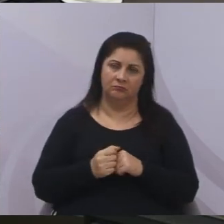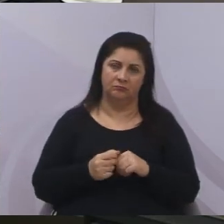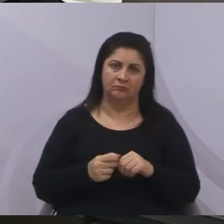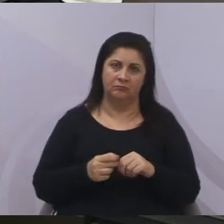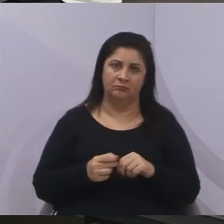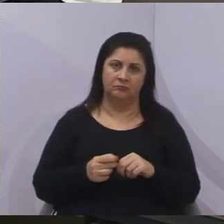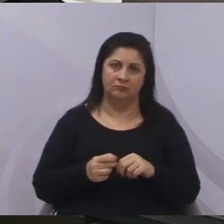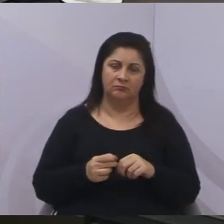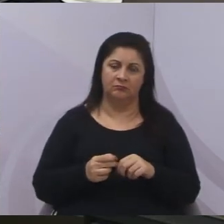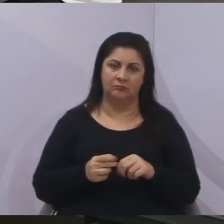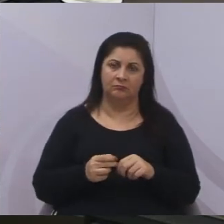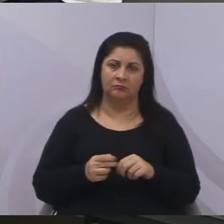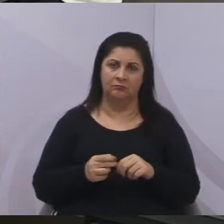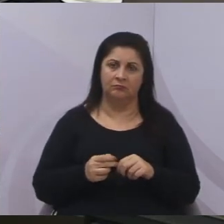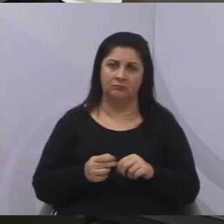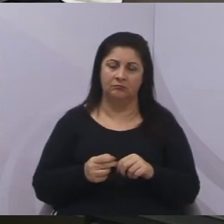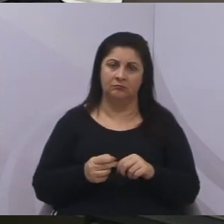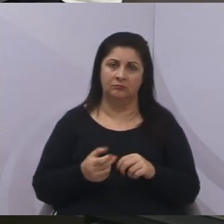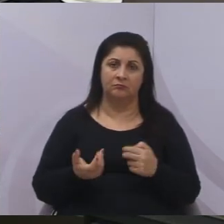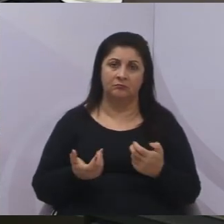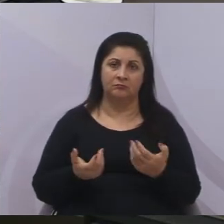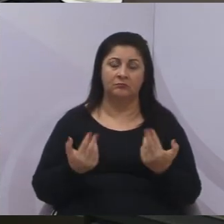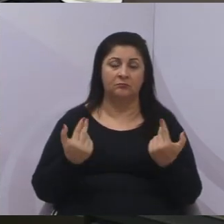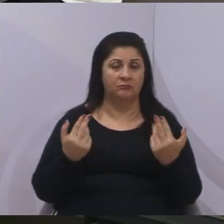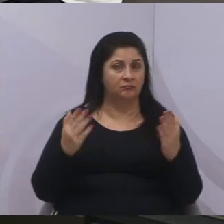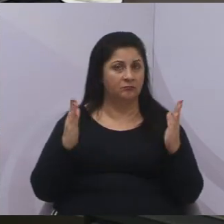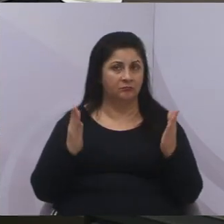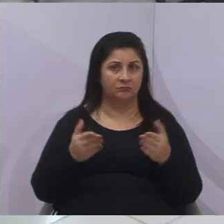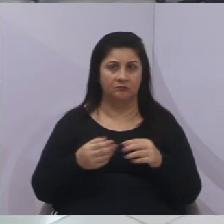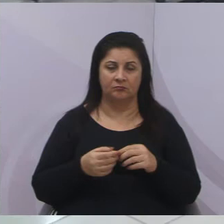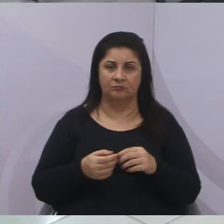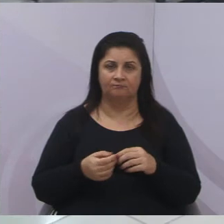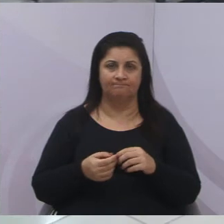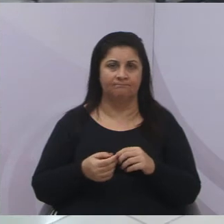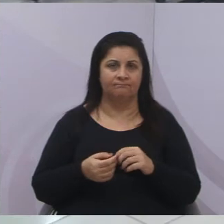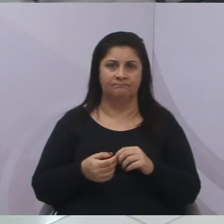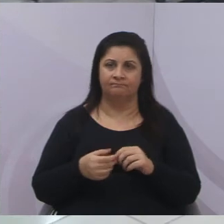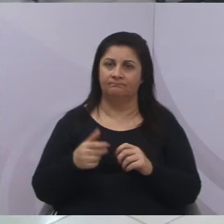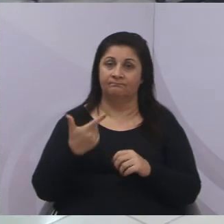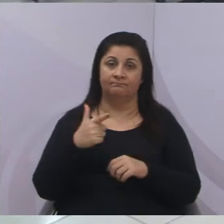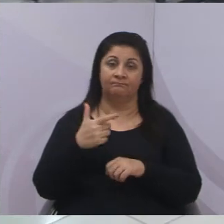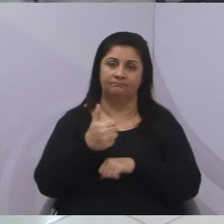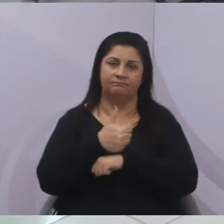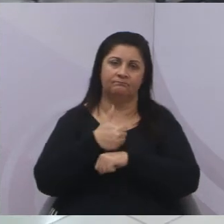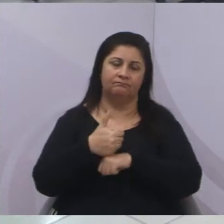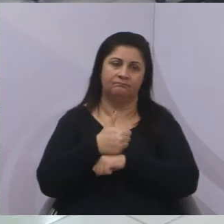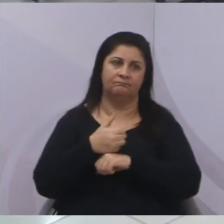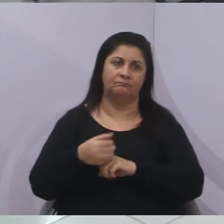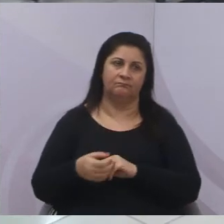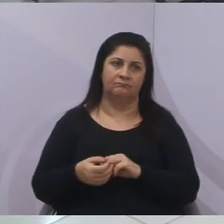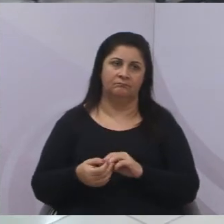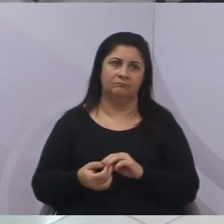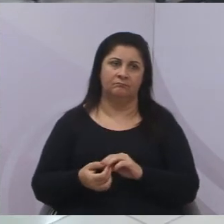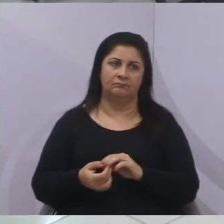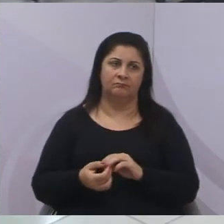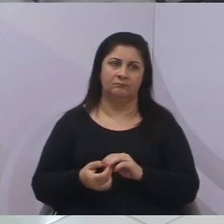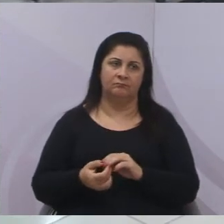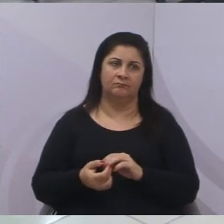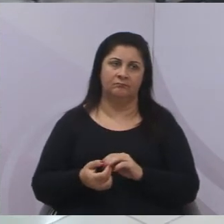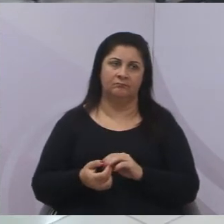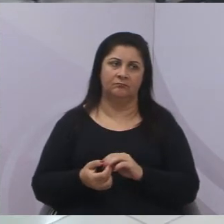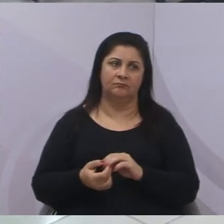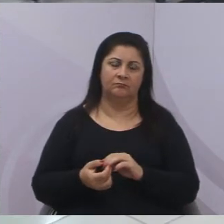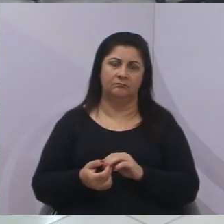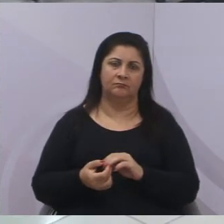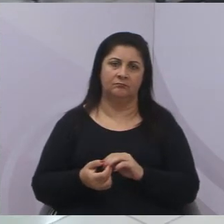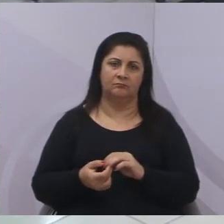no formato em que está hoje, mesmo assim a gente não consiga profissionais. Então temos que quebrar um tabu,